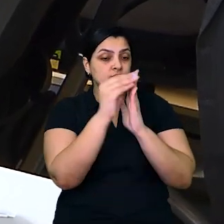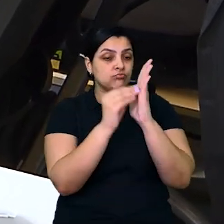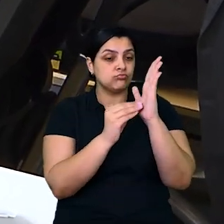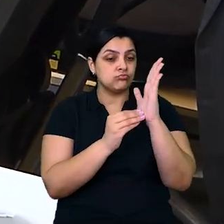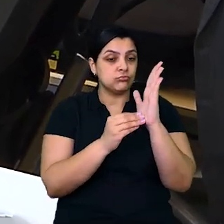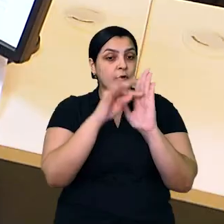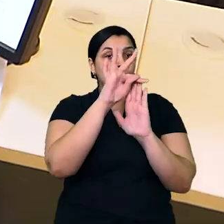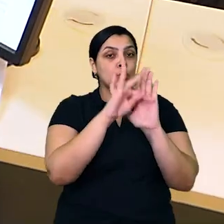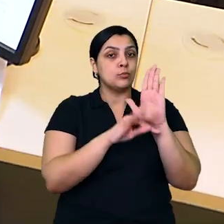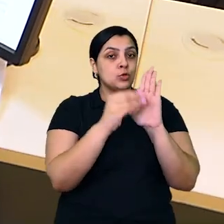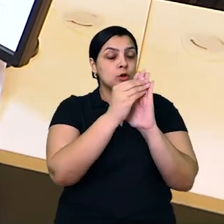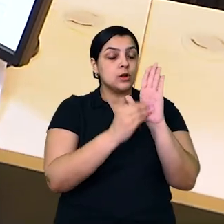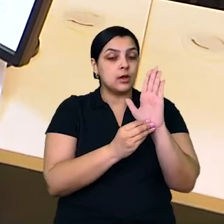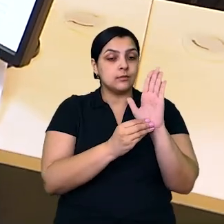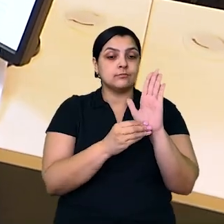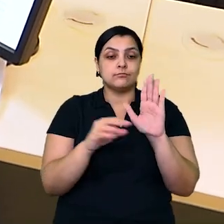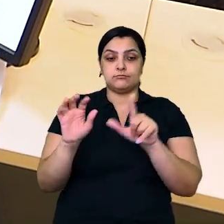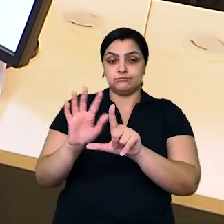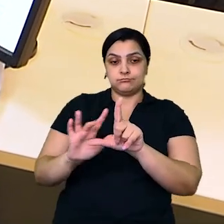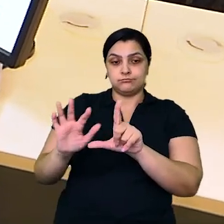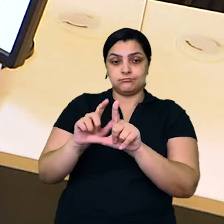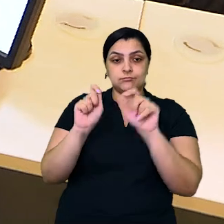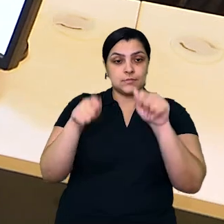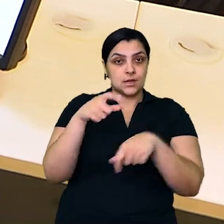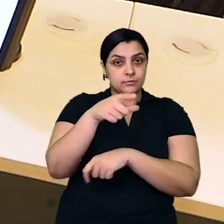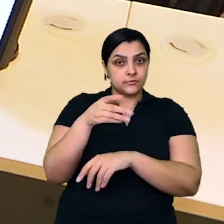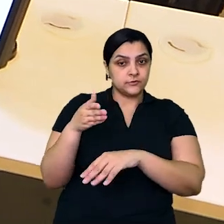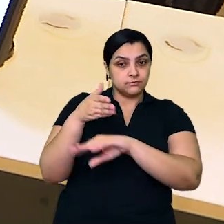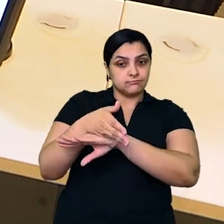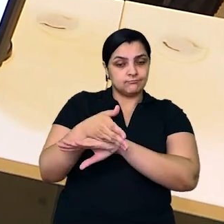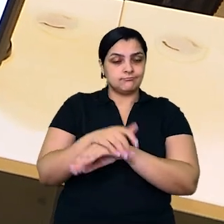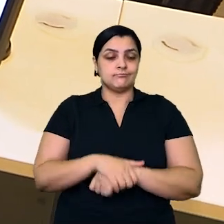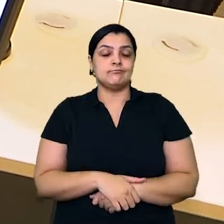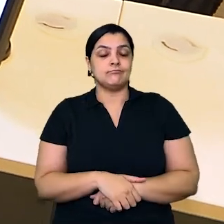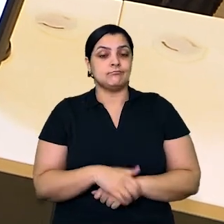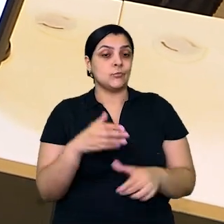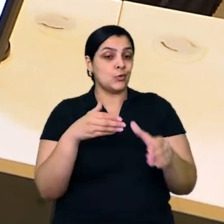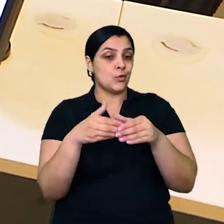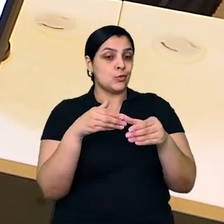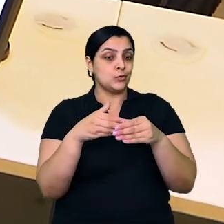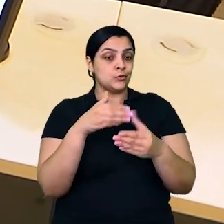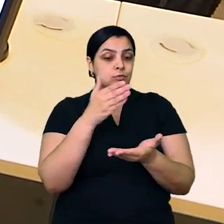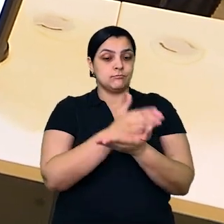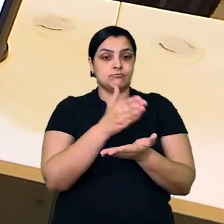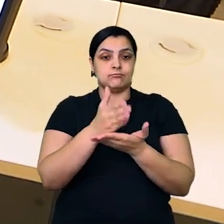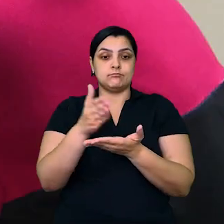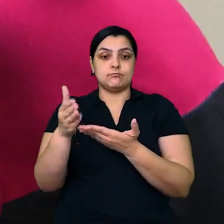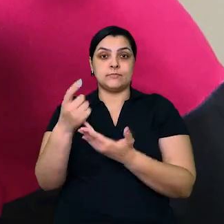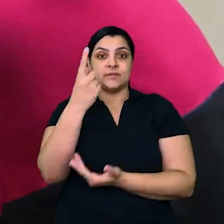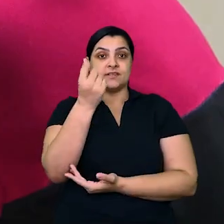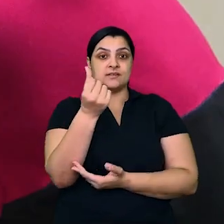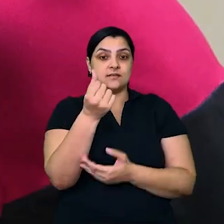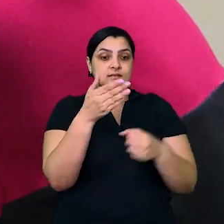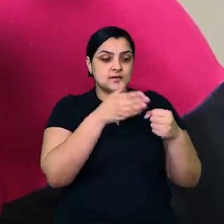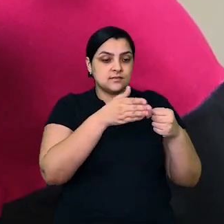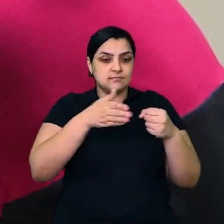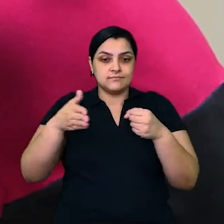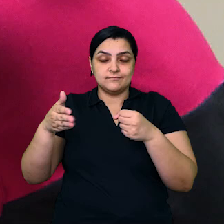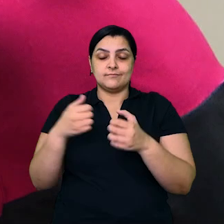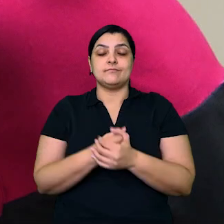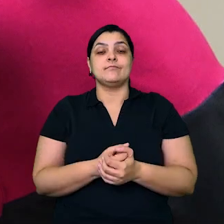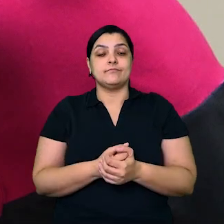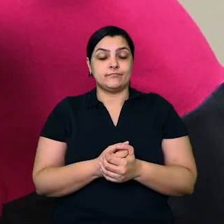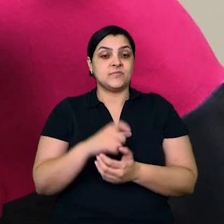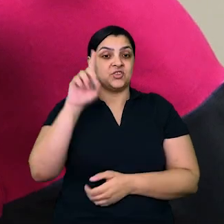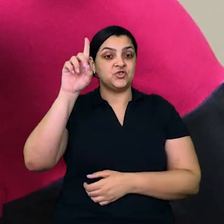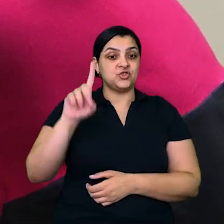preencher o formulário, que pode ser acessado pelo QR Code na tela. O concurso é dividido em 16 categorias, entre